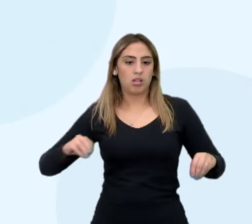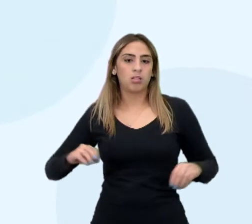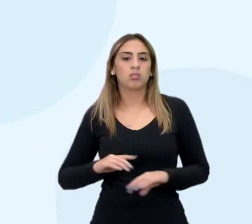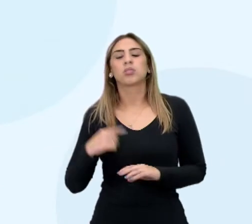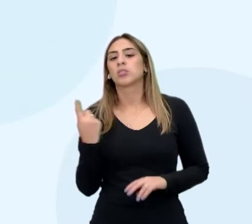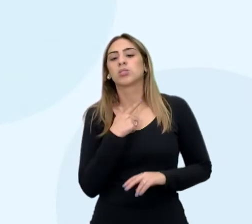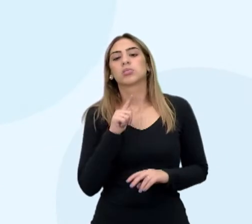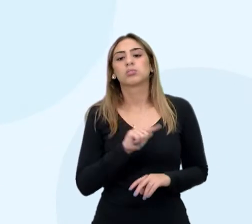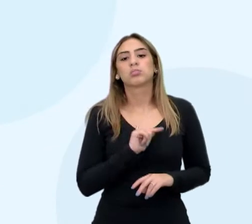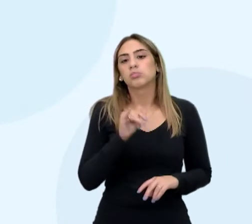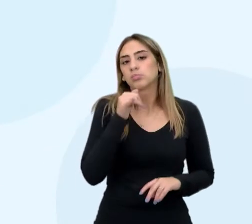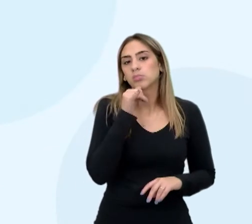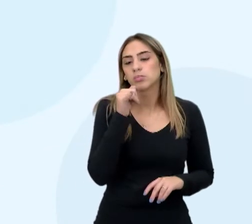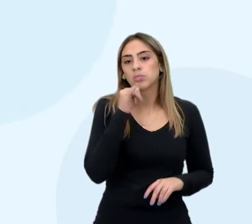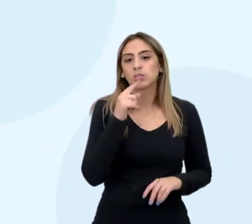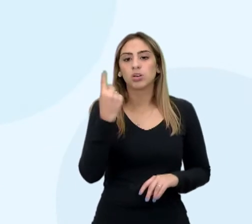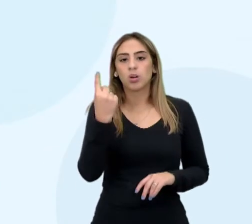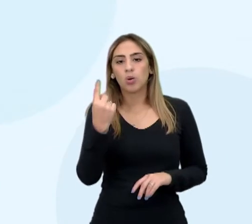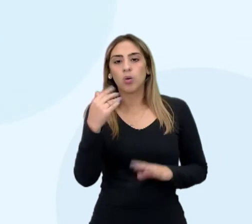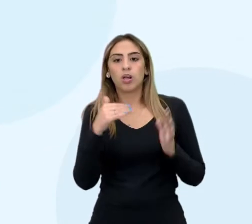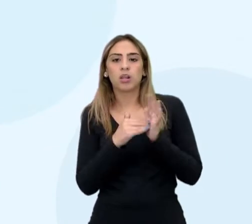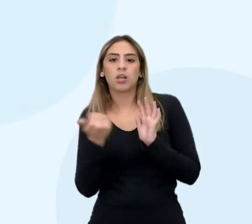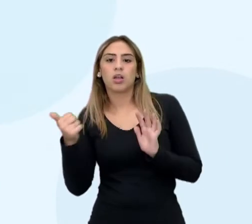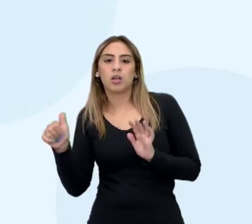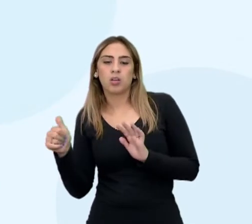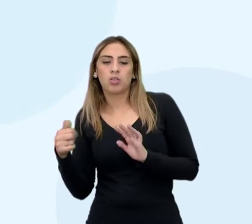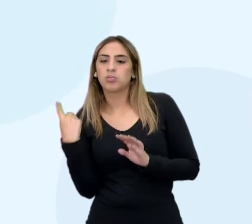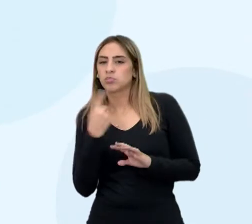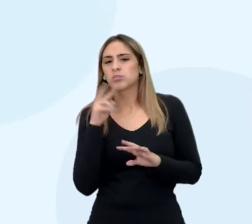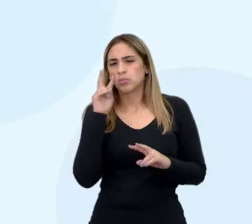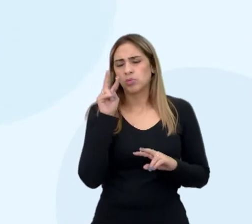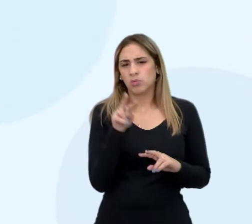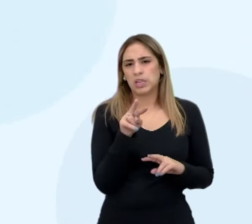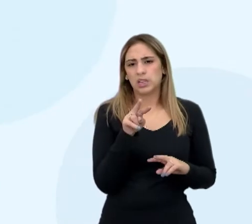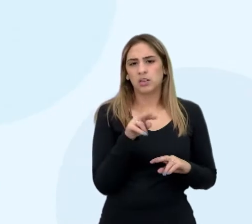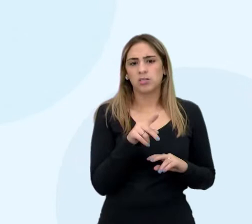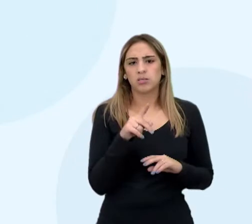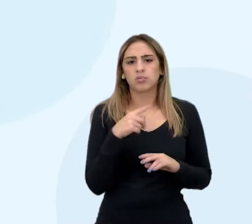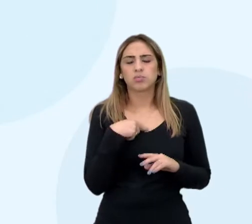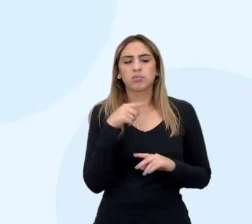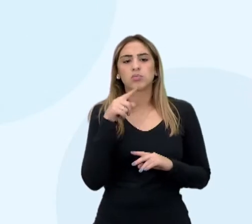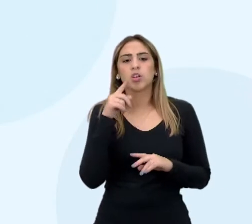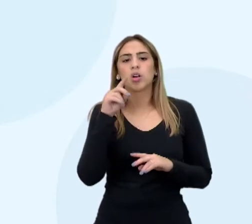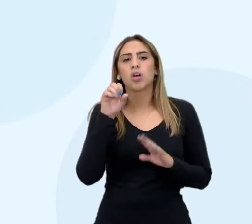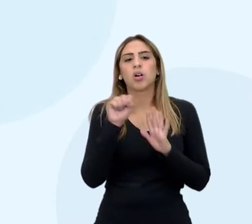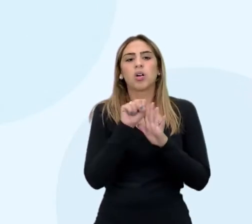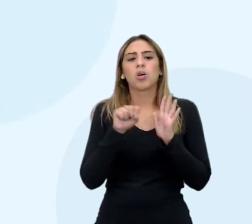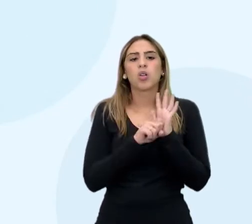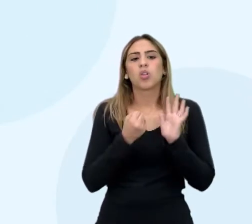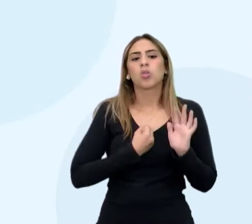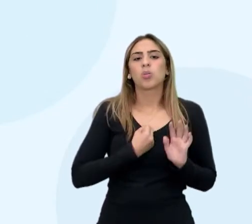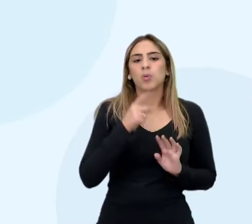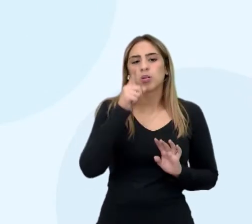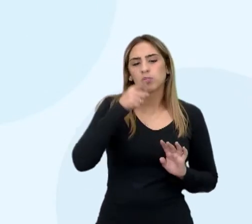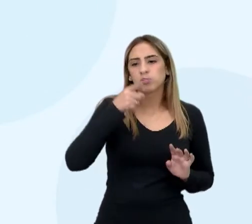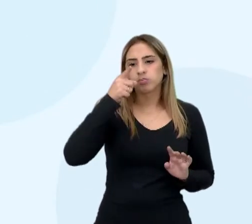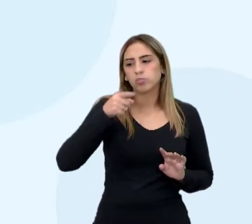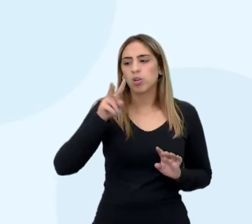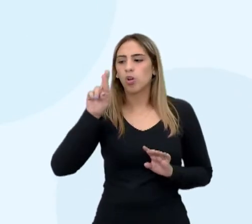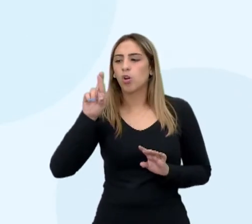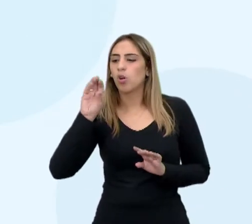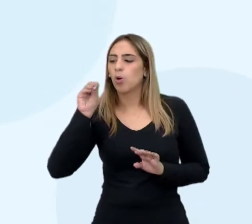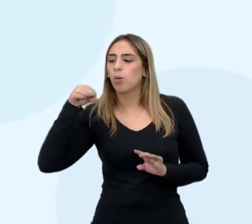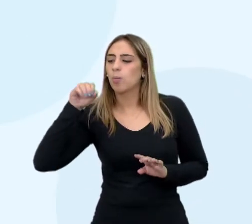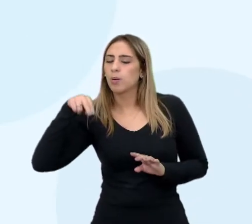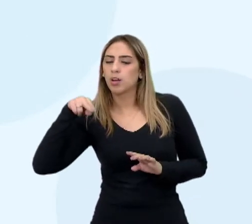por exemplo, que vai de 1 a 11, nós estamos vendo aí dos algarismos romanos, né? Então começa no 1, que é imperceptível,